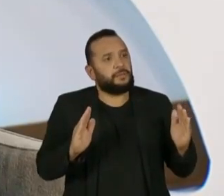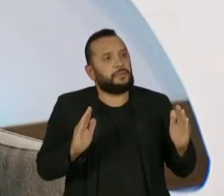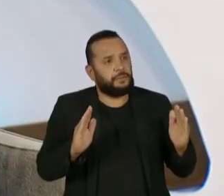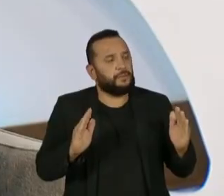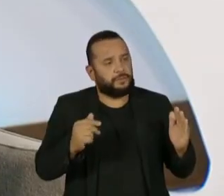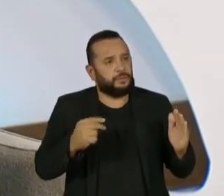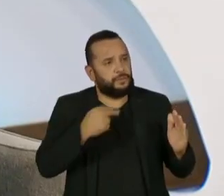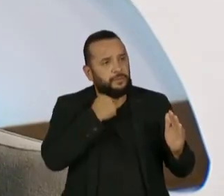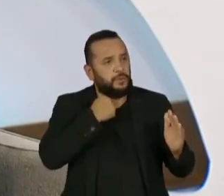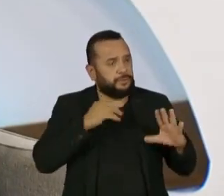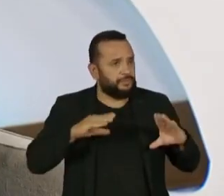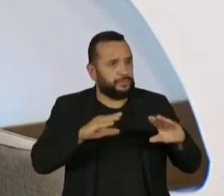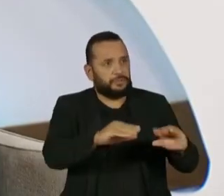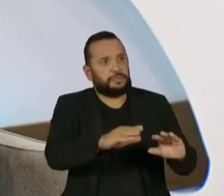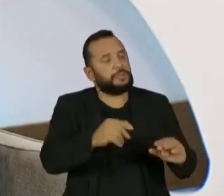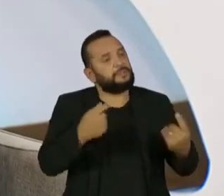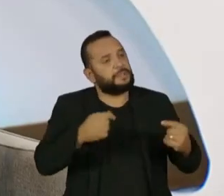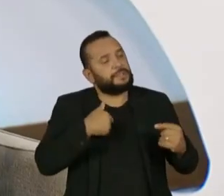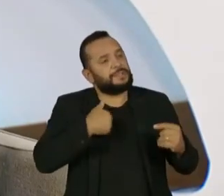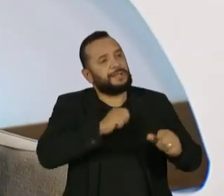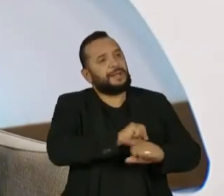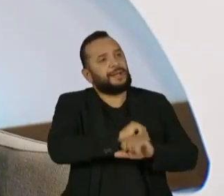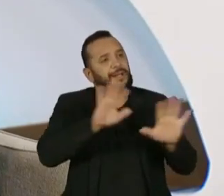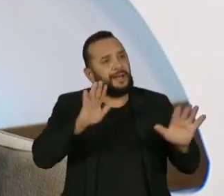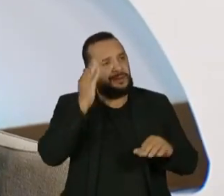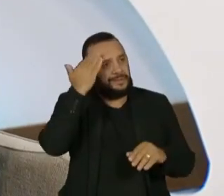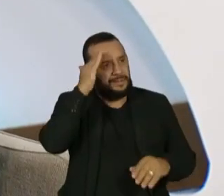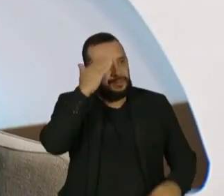claro, porque me parece que é uma interpretação